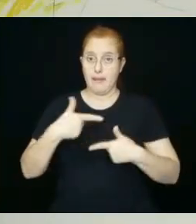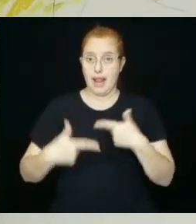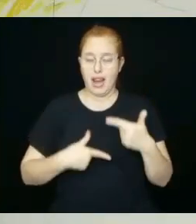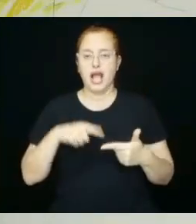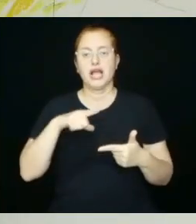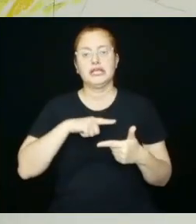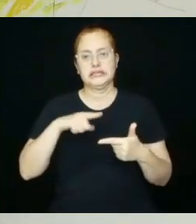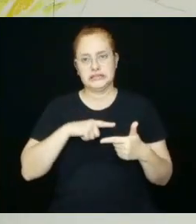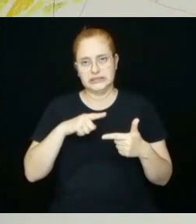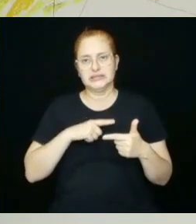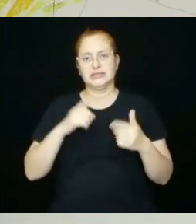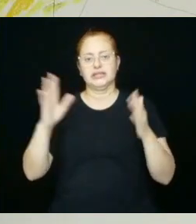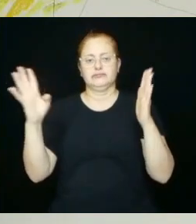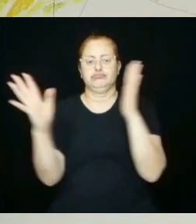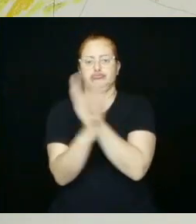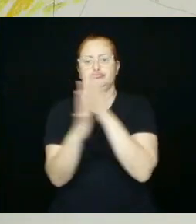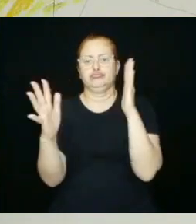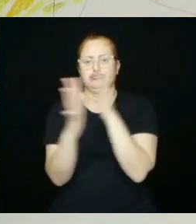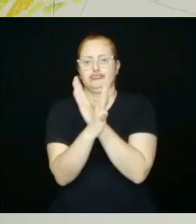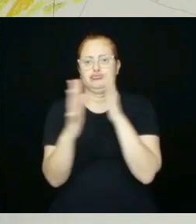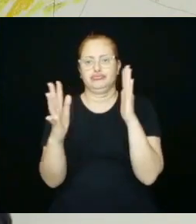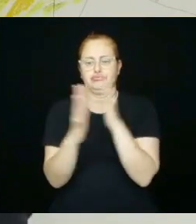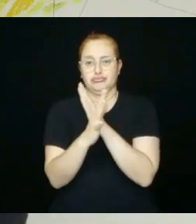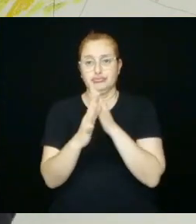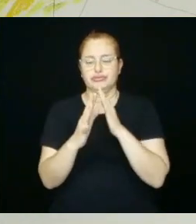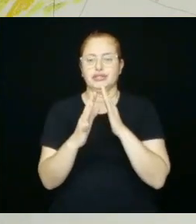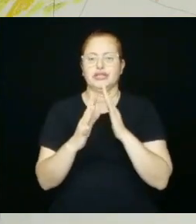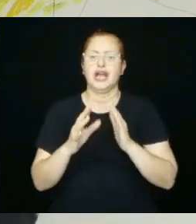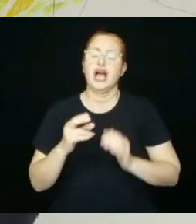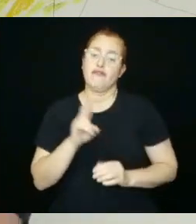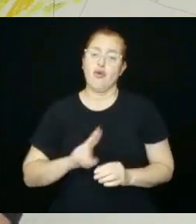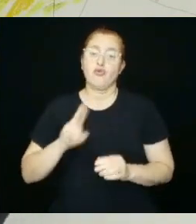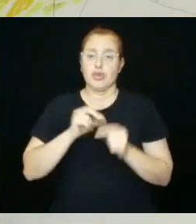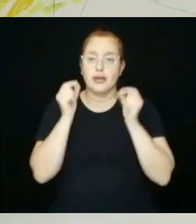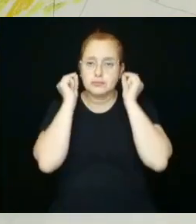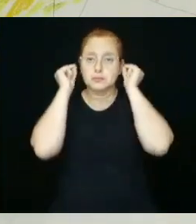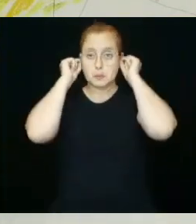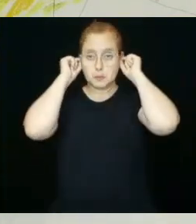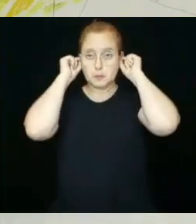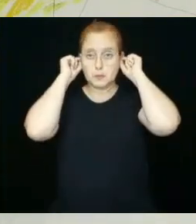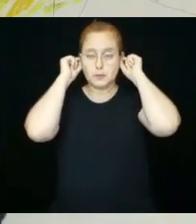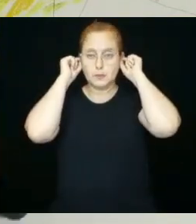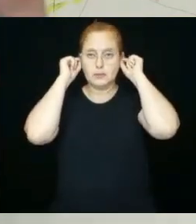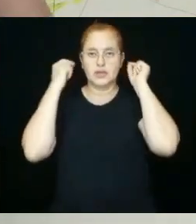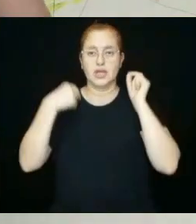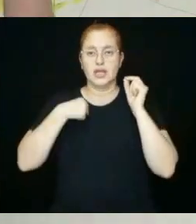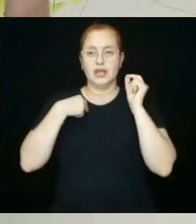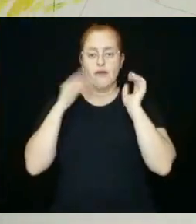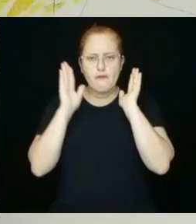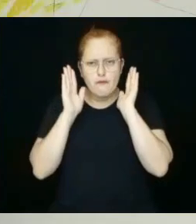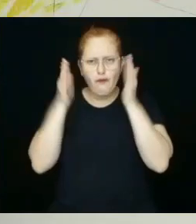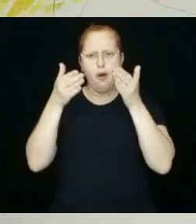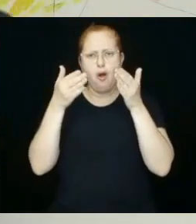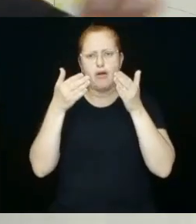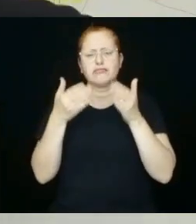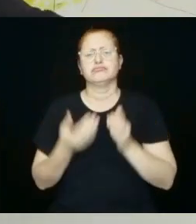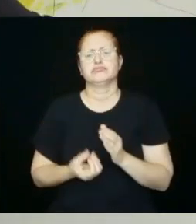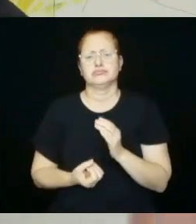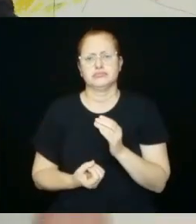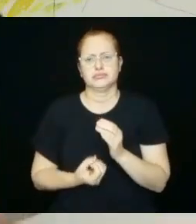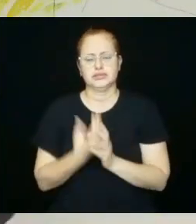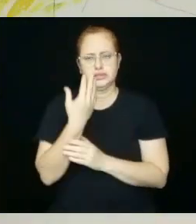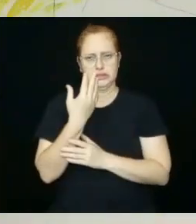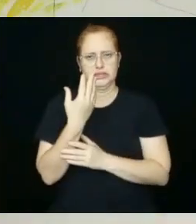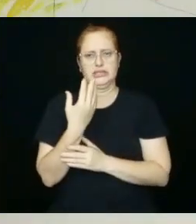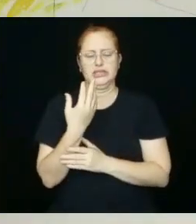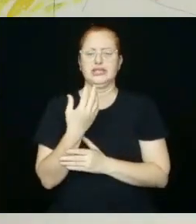de circulação, aí eu falei, eu vou usar um fone talvez, não sei, para tentar criar uma coisa mais